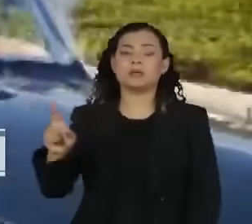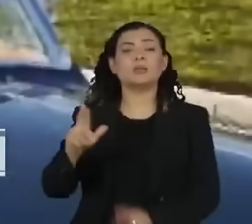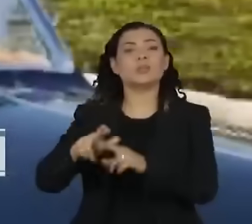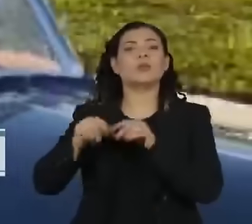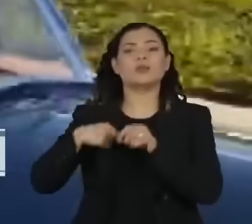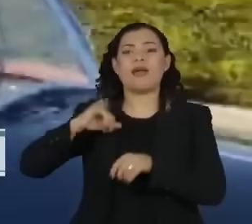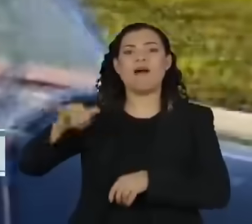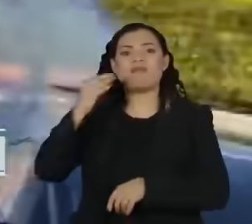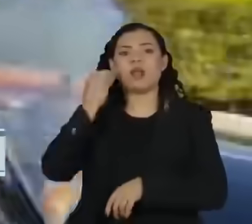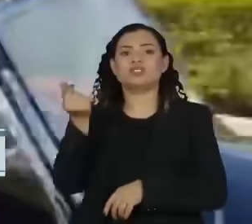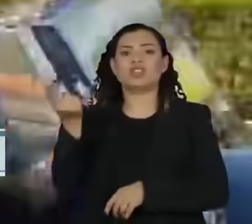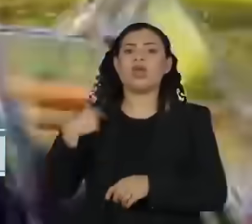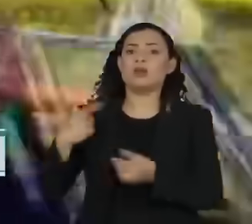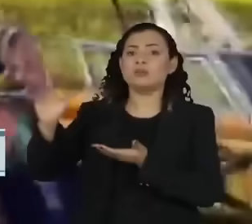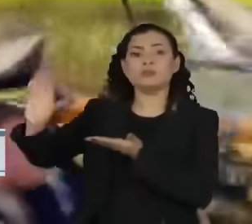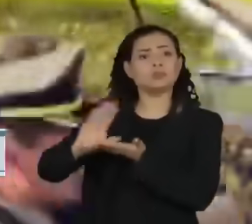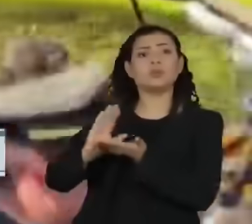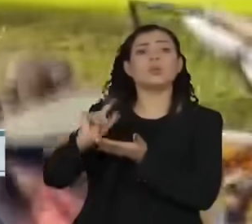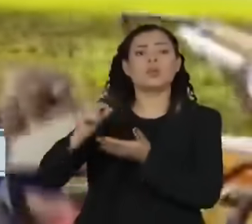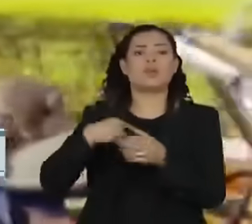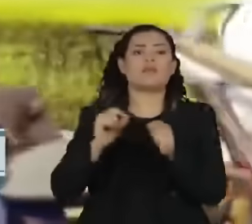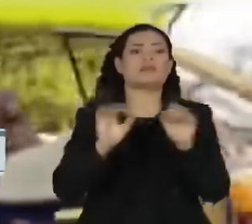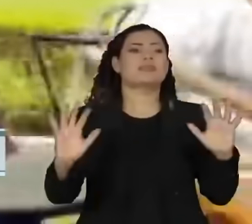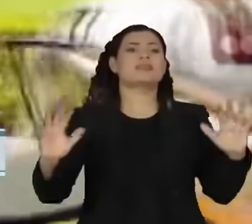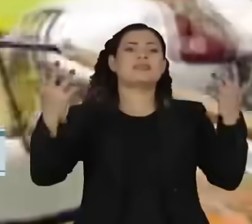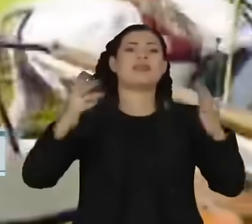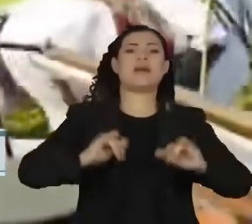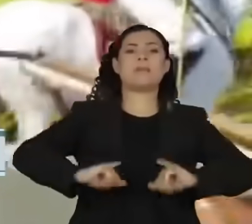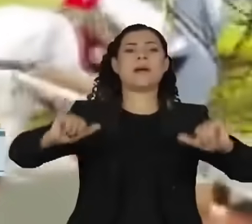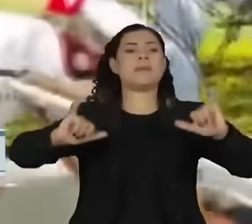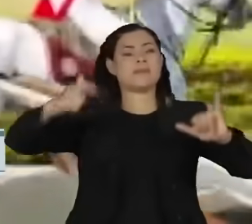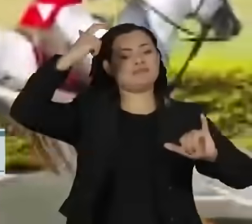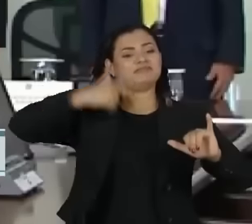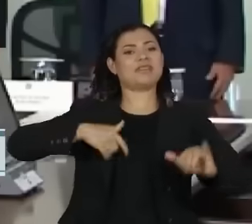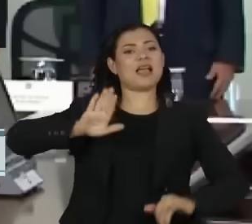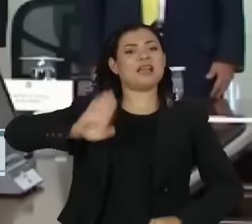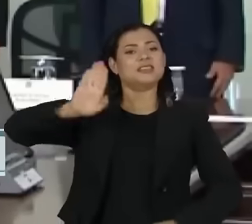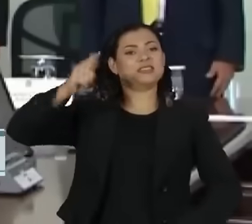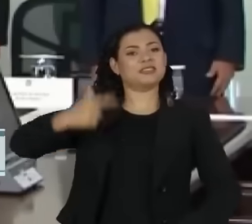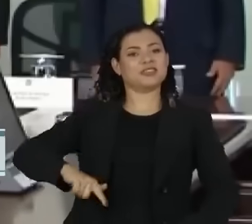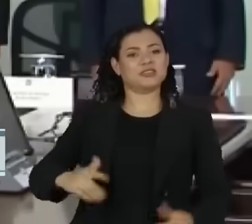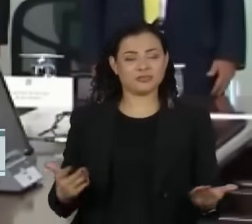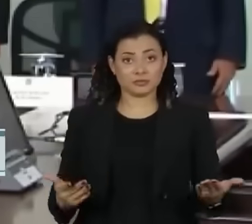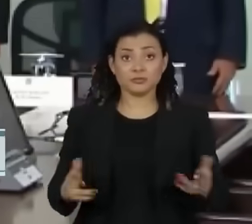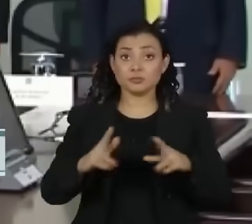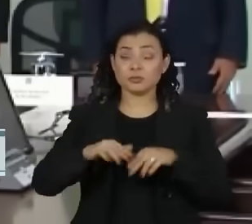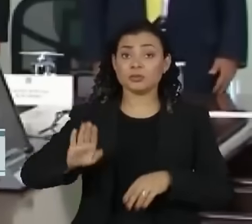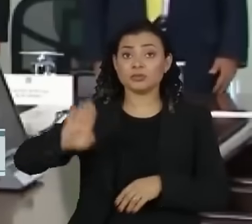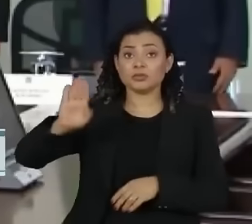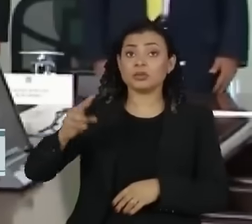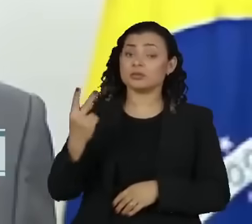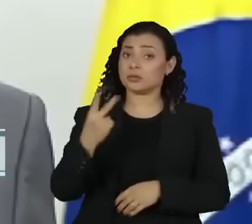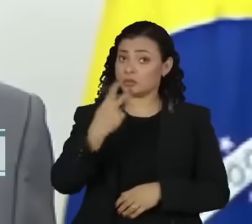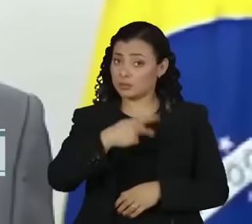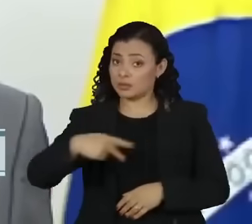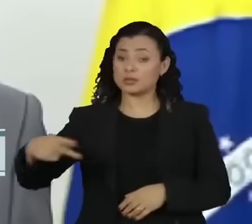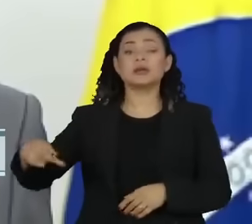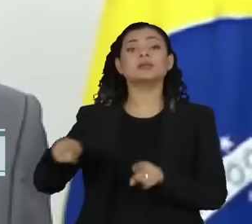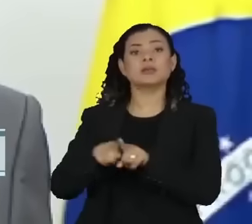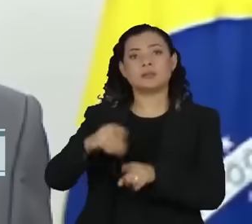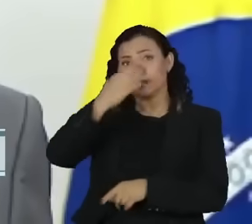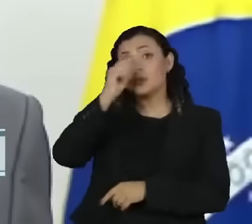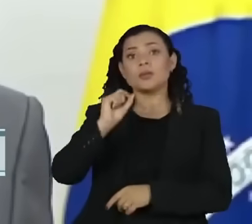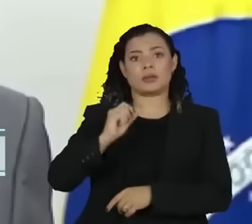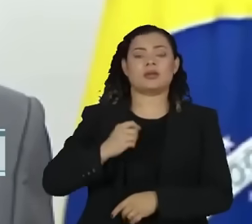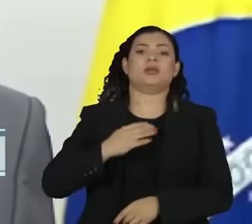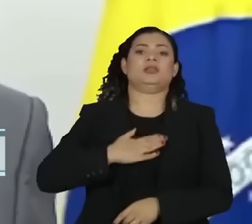evento do Bicentenário da Independência para promover a candidatura à reeleição. O candidato a vice-presidente na chapa de Bolsonaro, o general